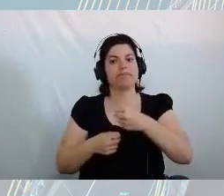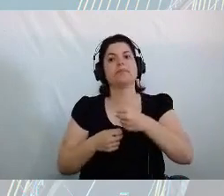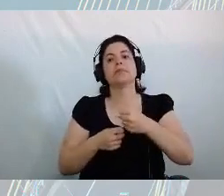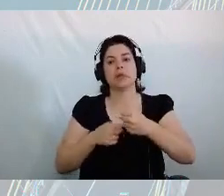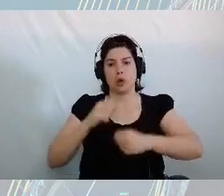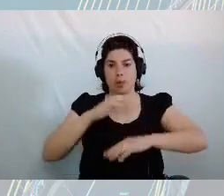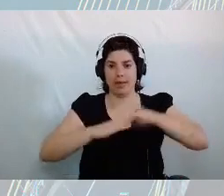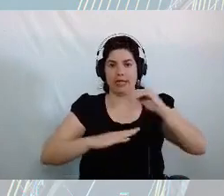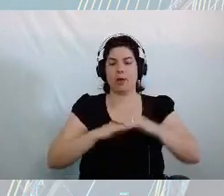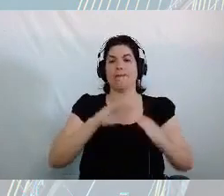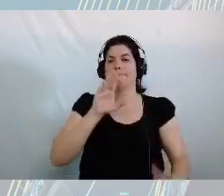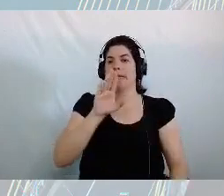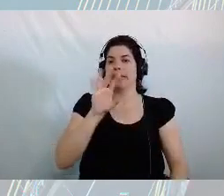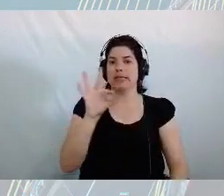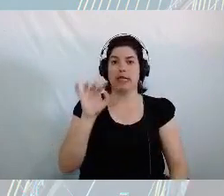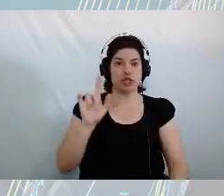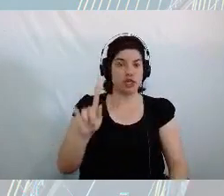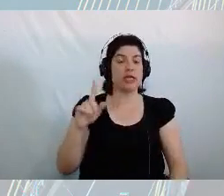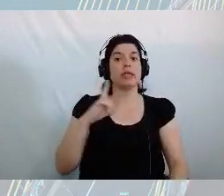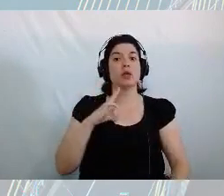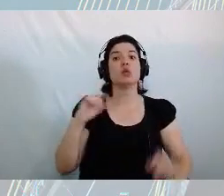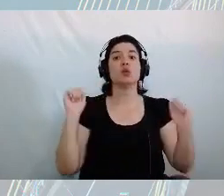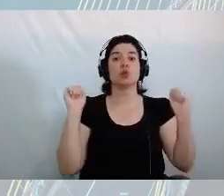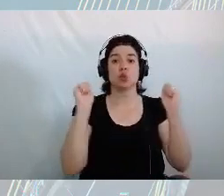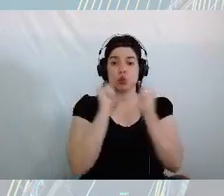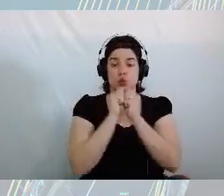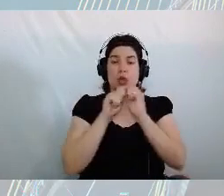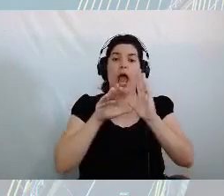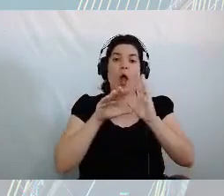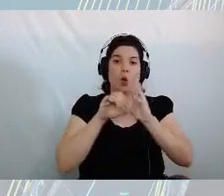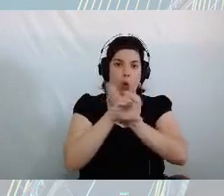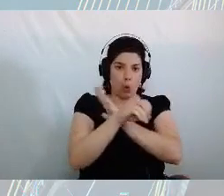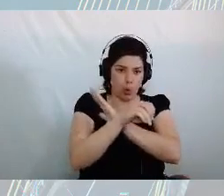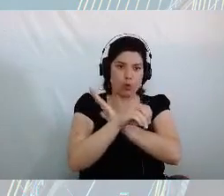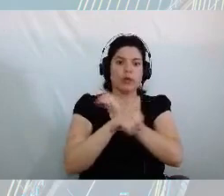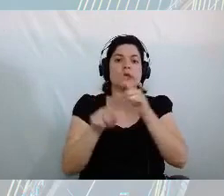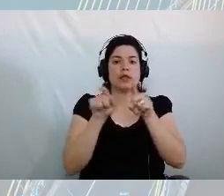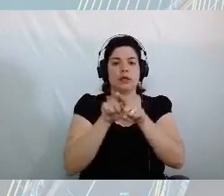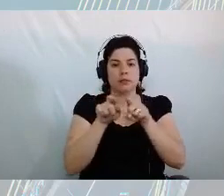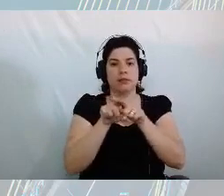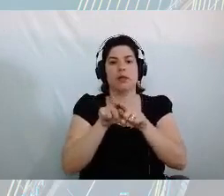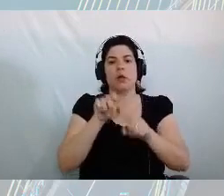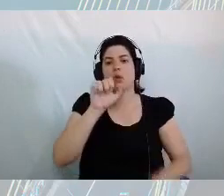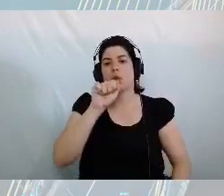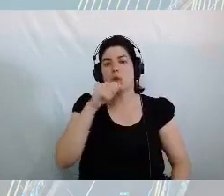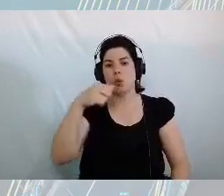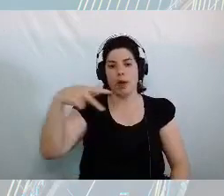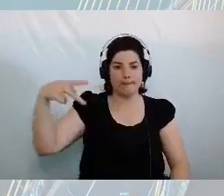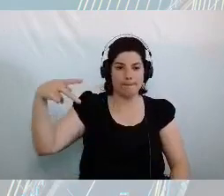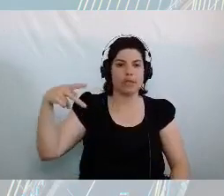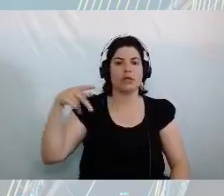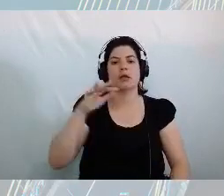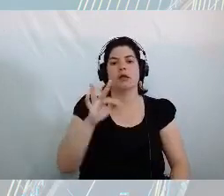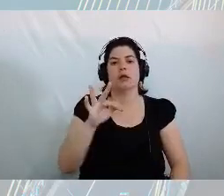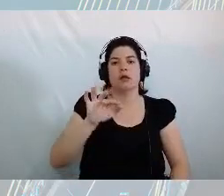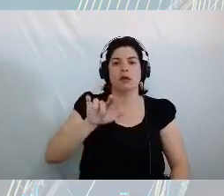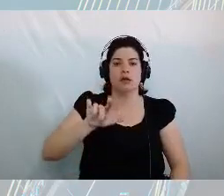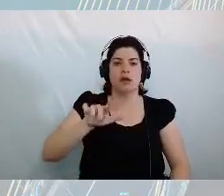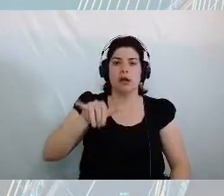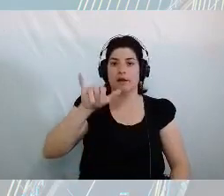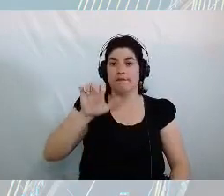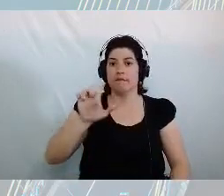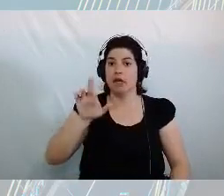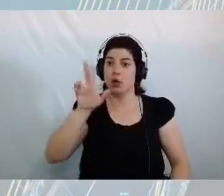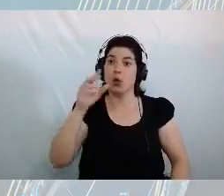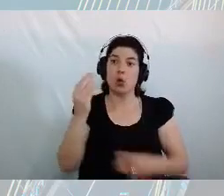gente tem um case global aí junto com a Google e o AppsFlyer, tendo referências em como se fazer um processo de qualificação de clientes